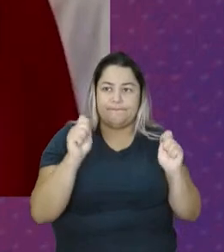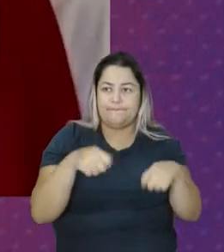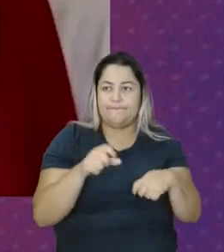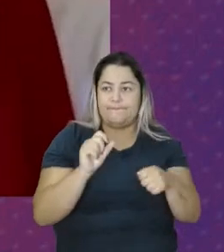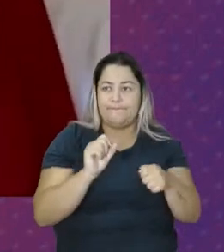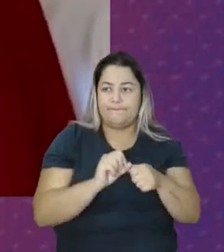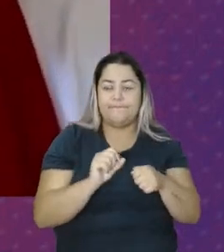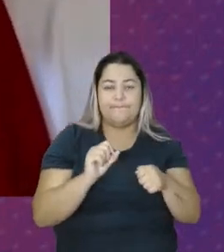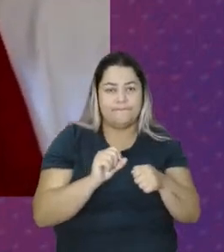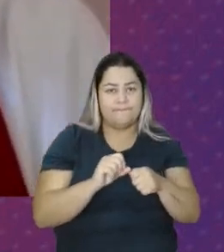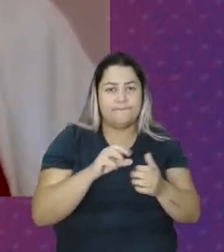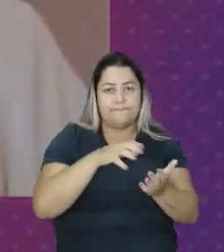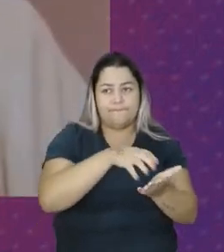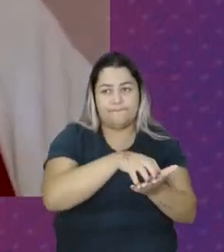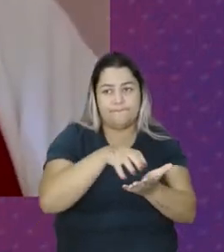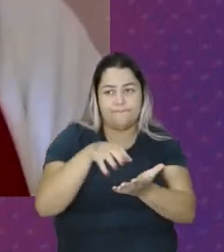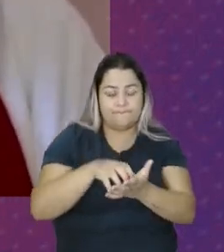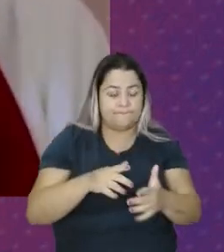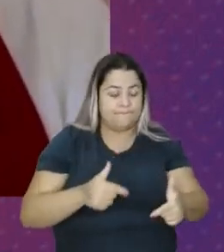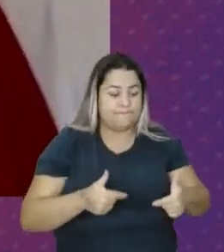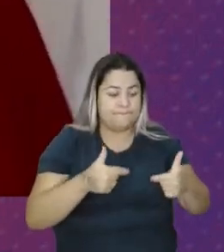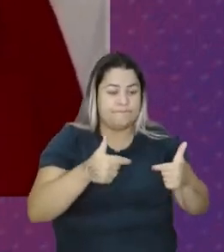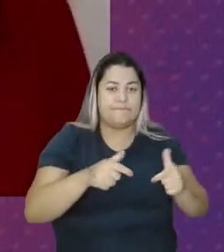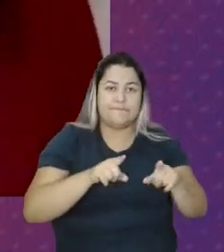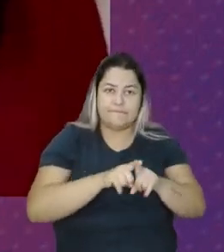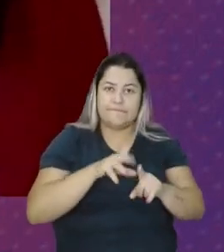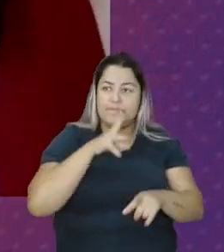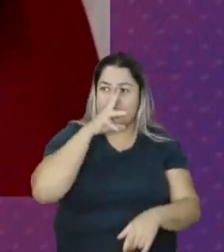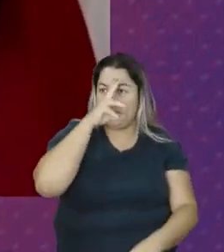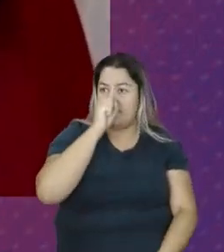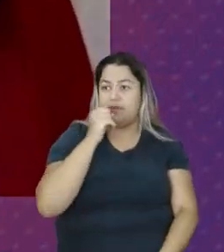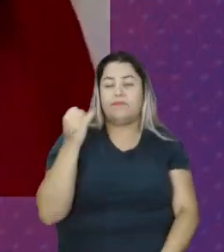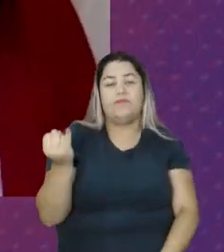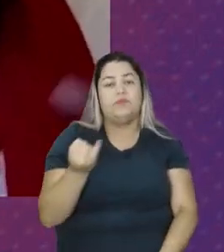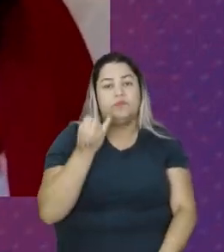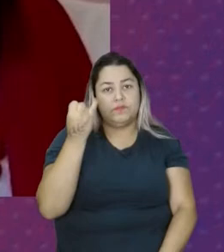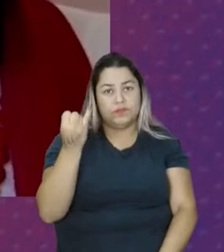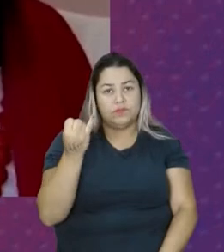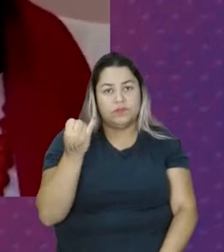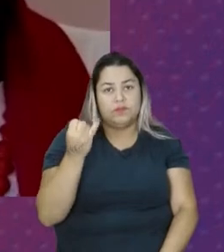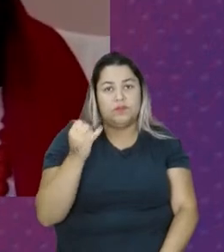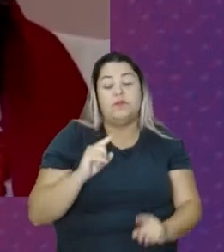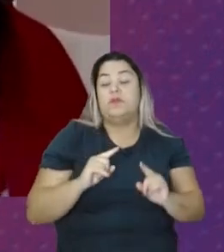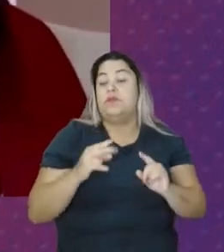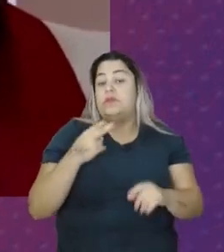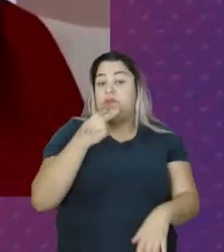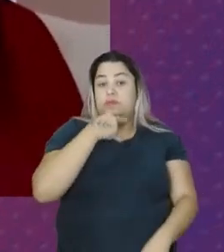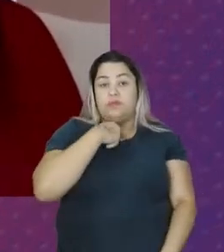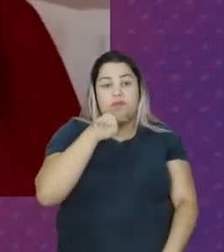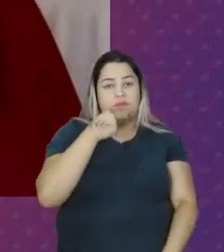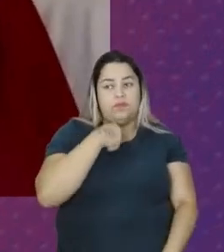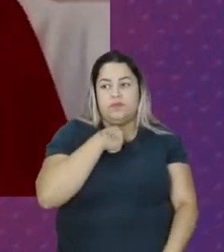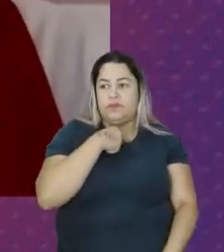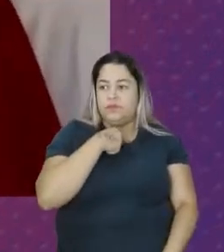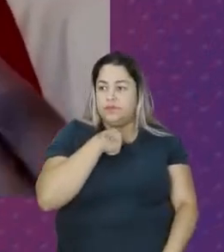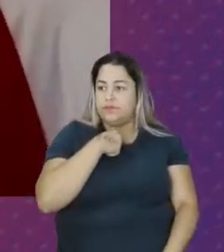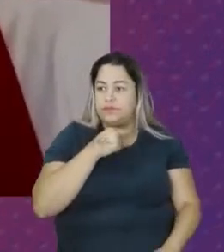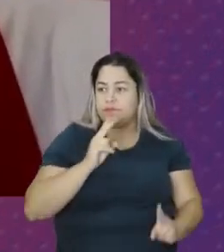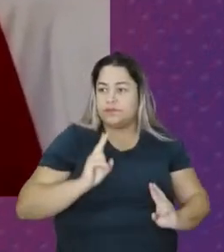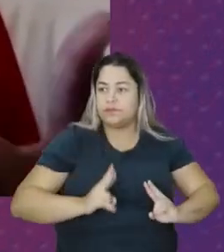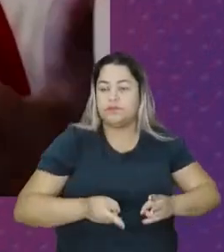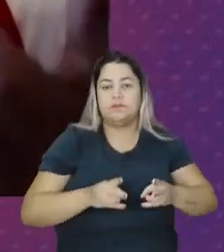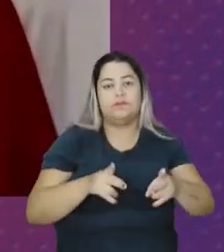é uma demarcação de uma luta, de uma força muito importante. Mas nós podemos